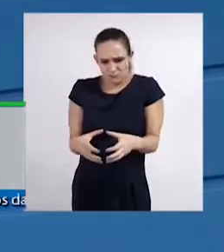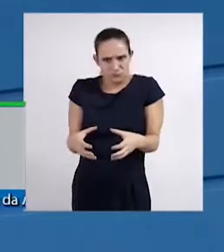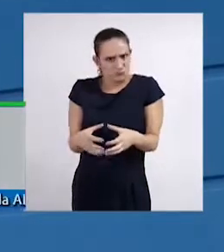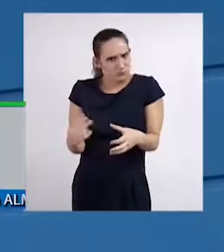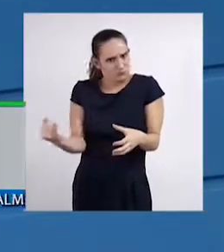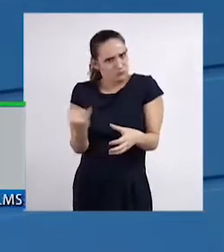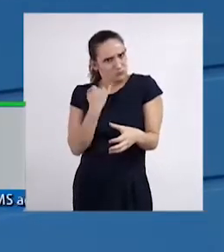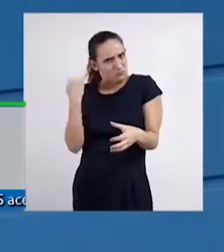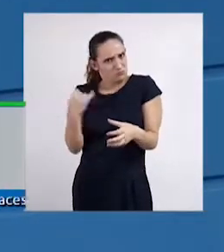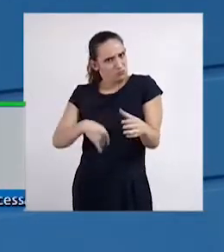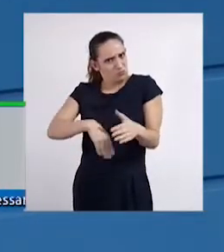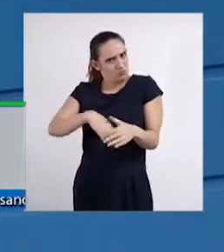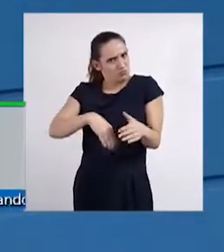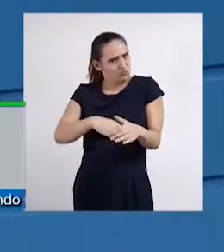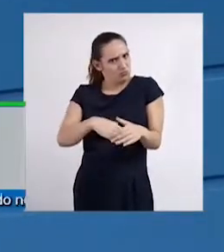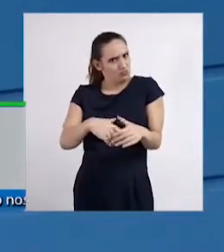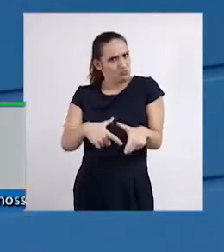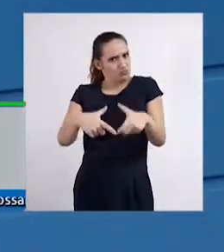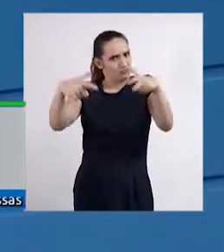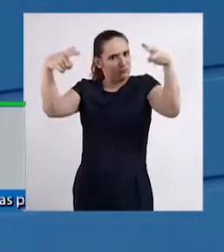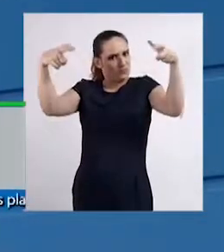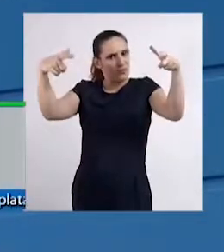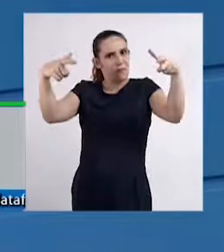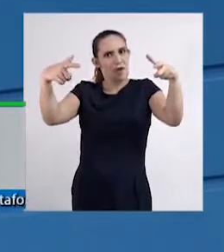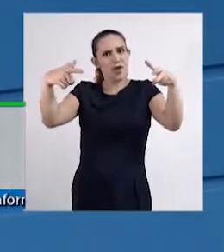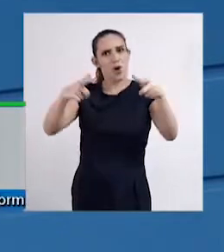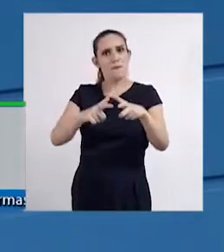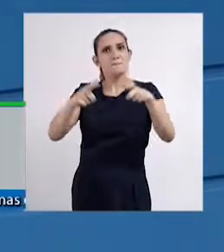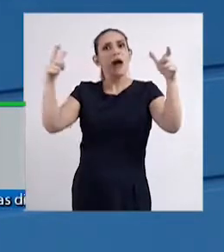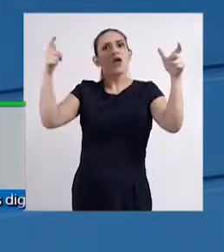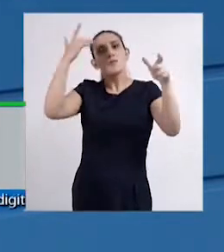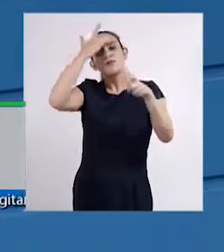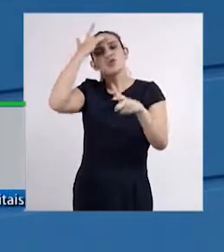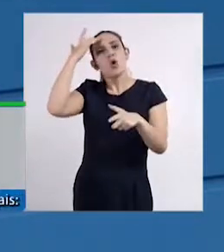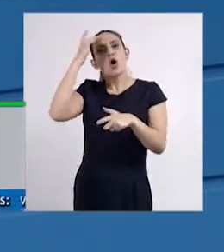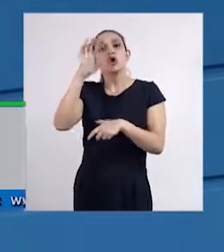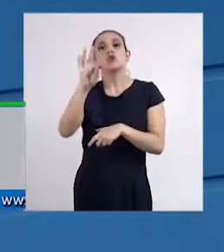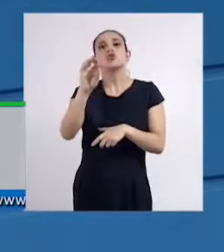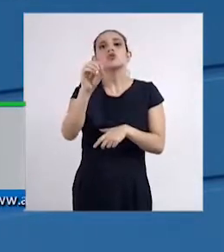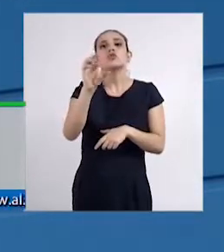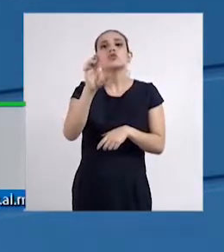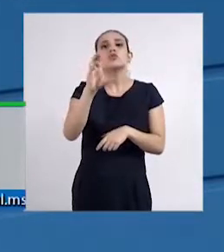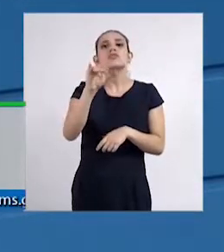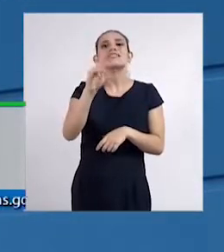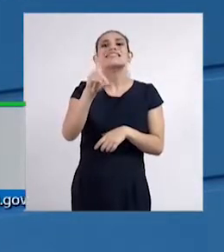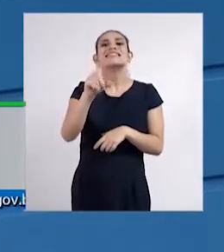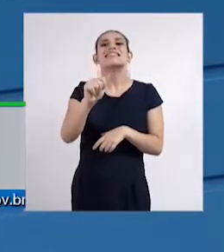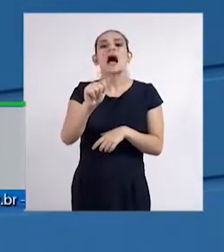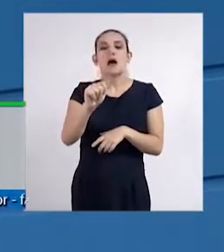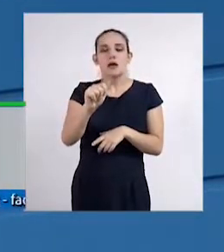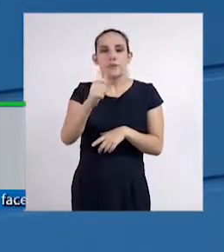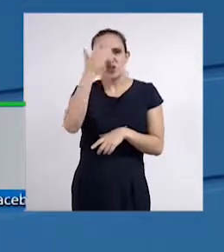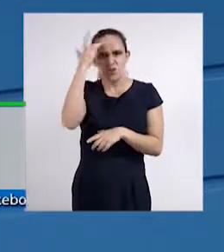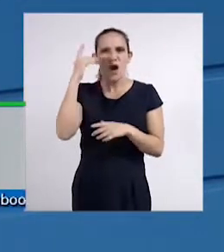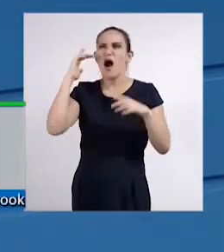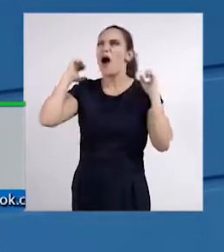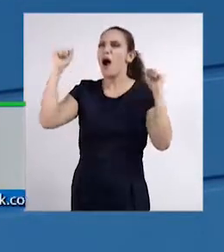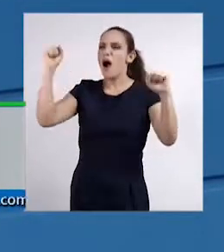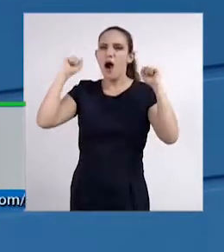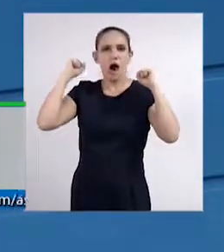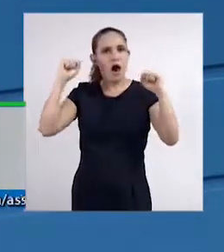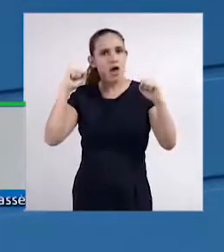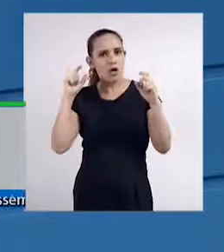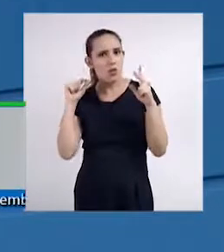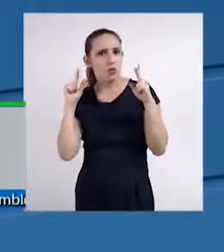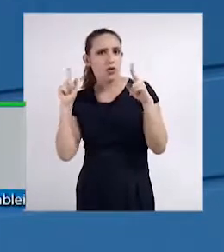tão importante que tem uma das maiores, eu acho que é a maior torcida brasileira, com tantos atletas de renomes nacional